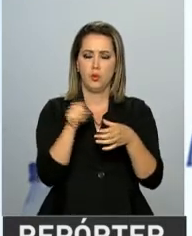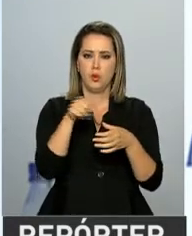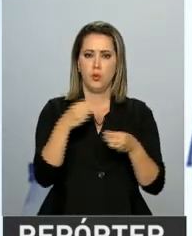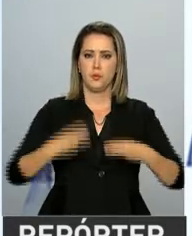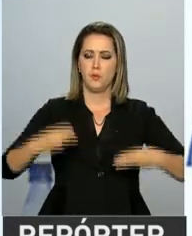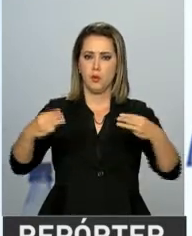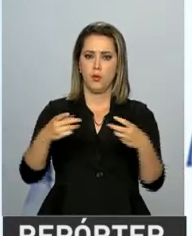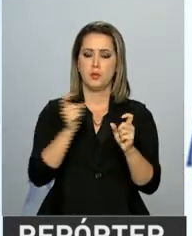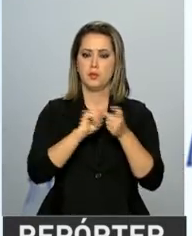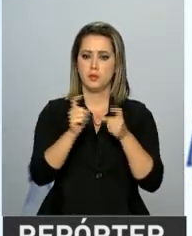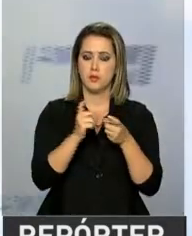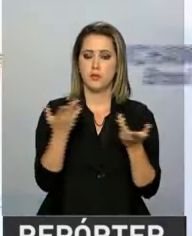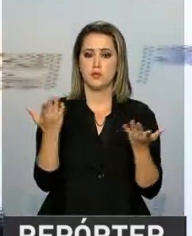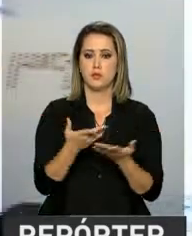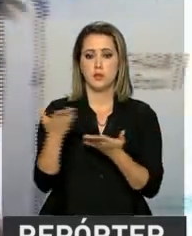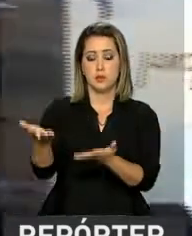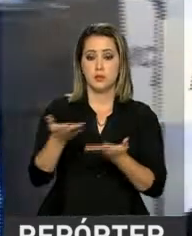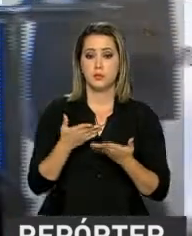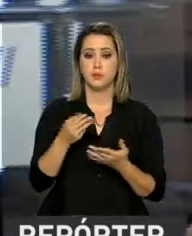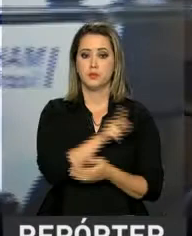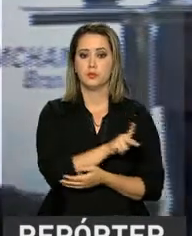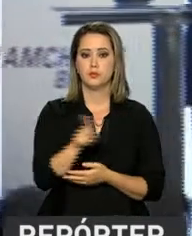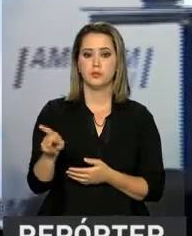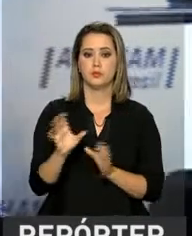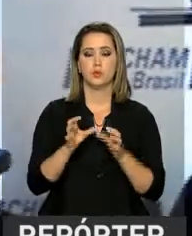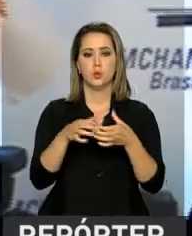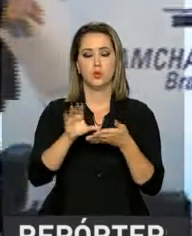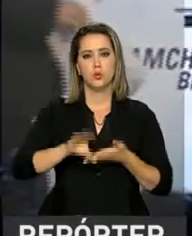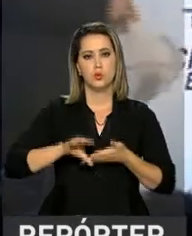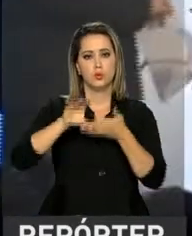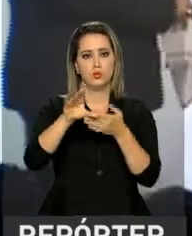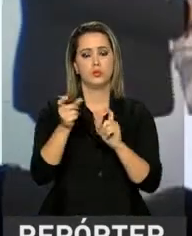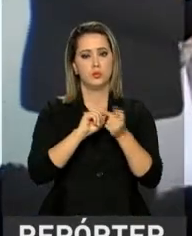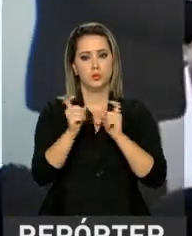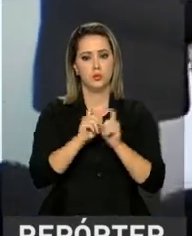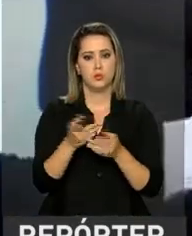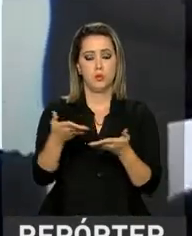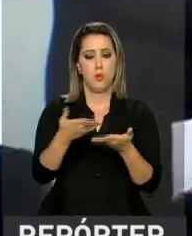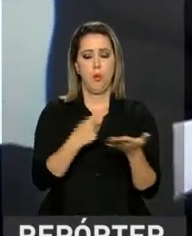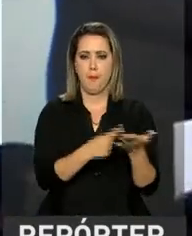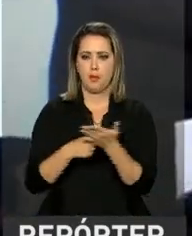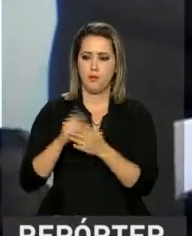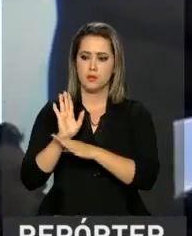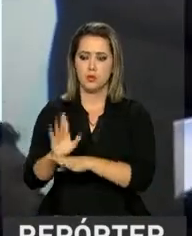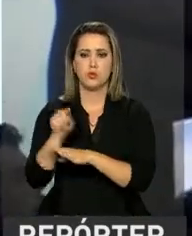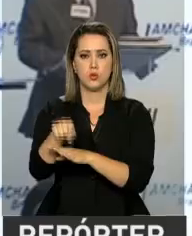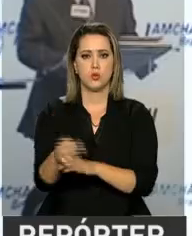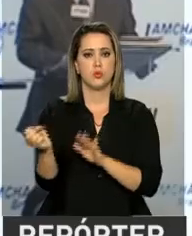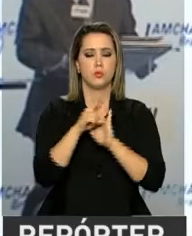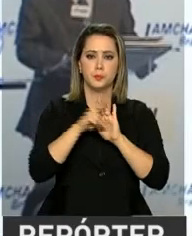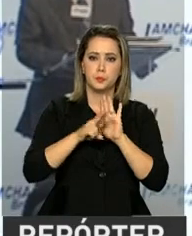o ministro da Fazenda, Henrique Meirelles, recebeu do presidente do Conselho Administrativo da entidade um manifesto de apoio às